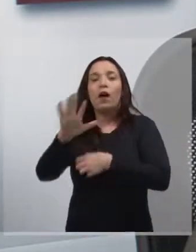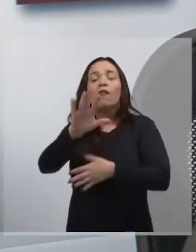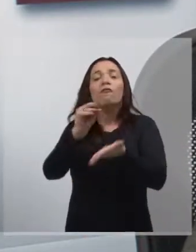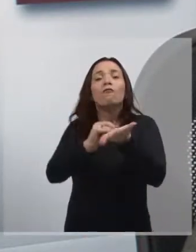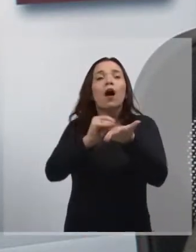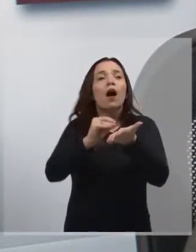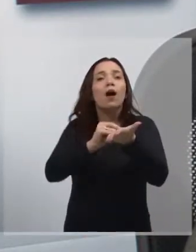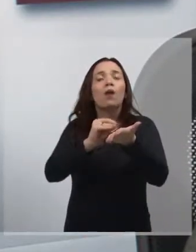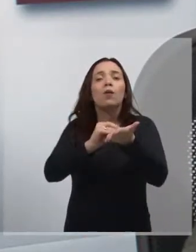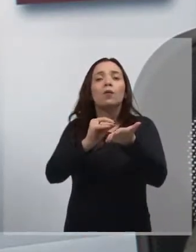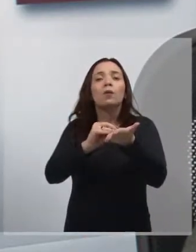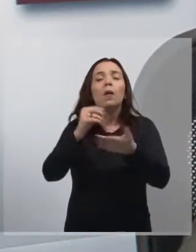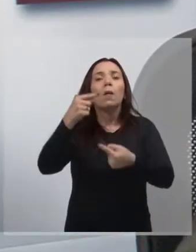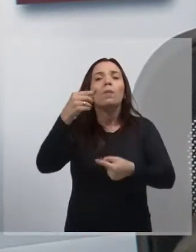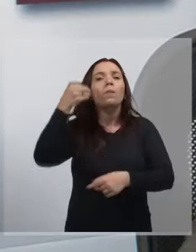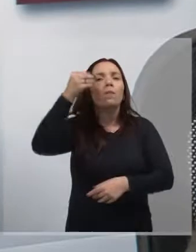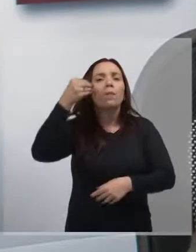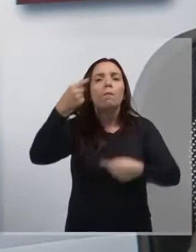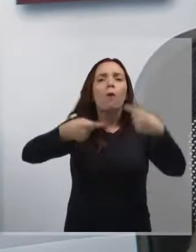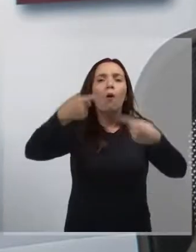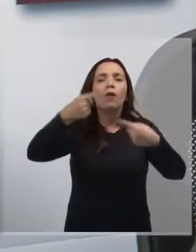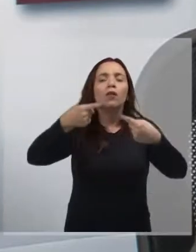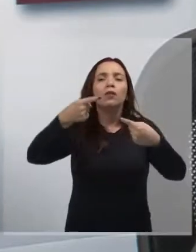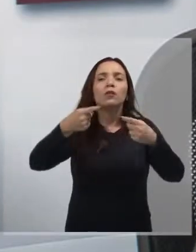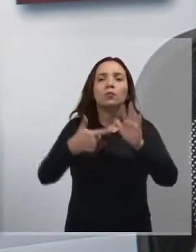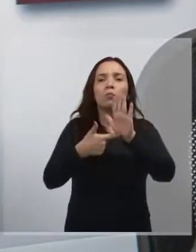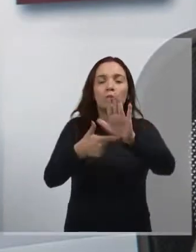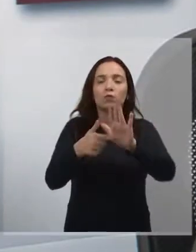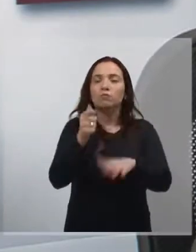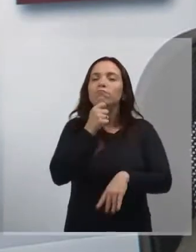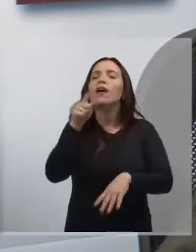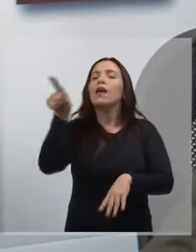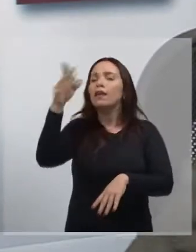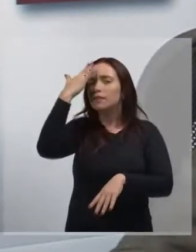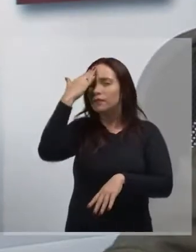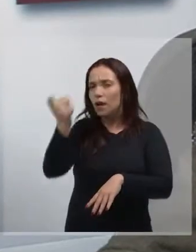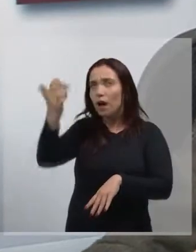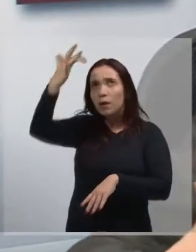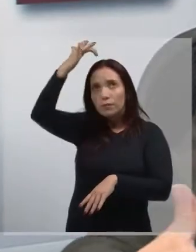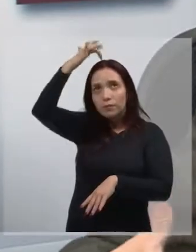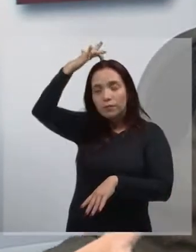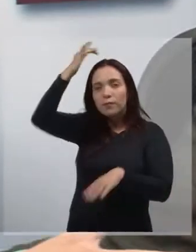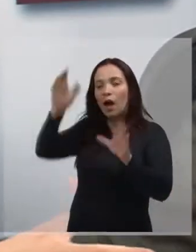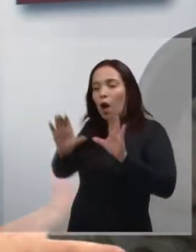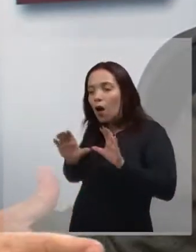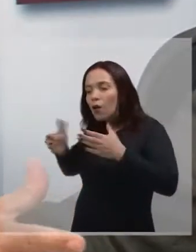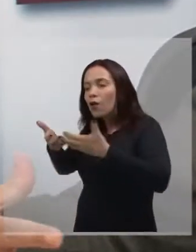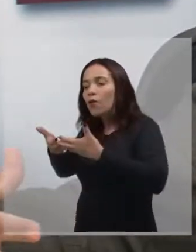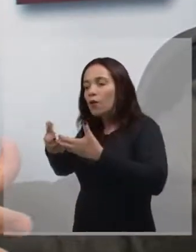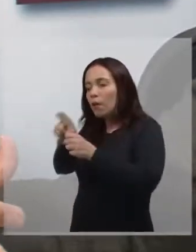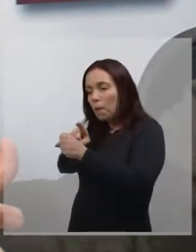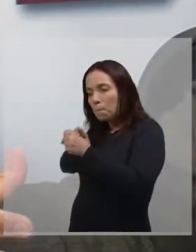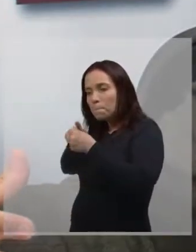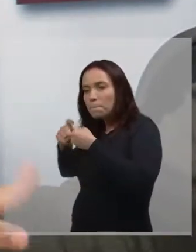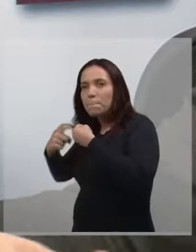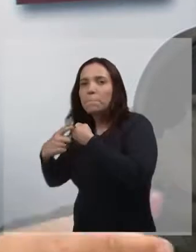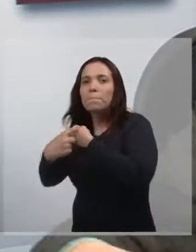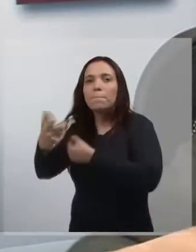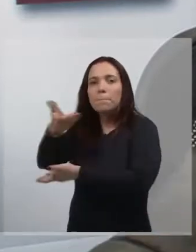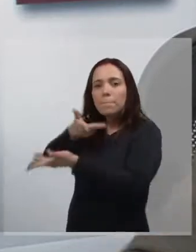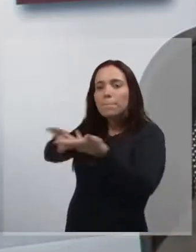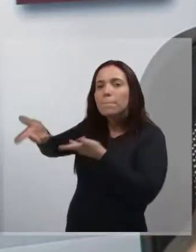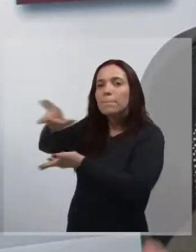né? Quer dizer, nem tudo também é confronto aberto, não. Ele também sabe, na hora do momento certo, como atrair